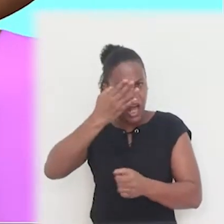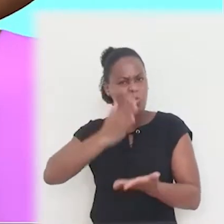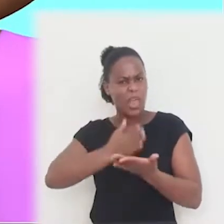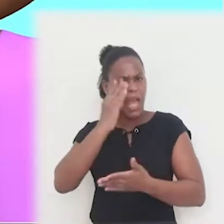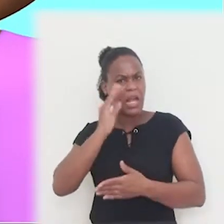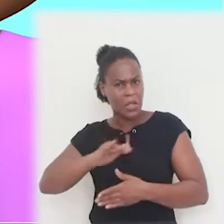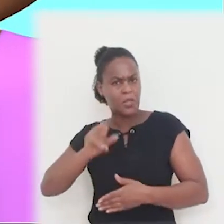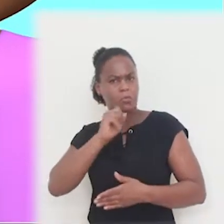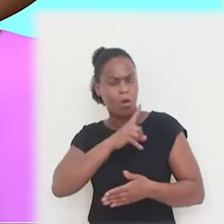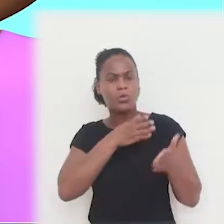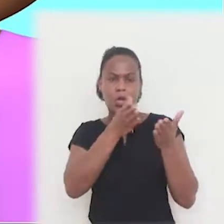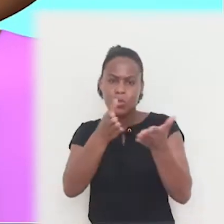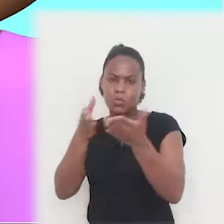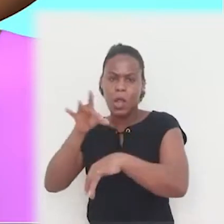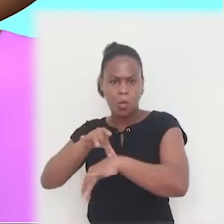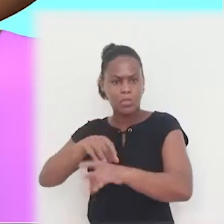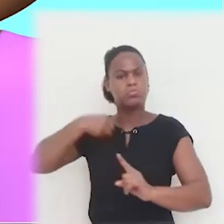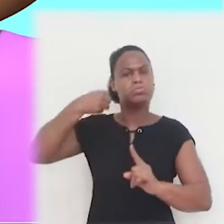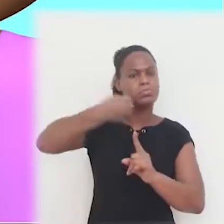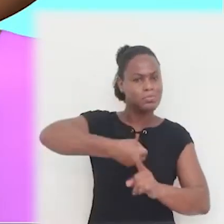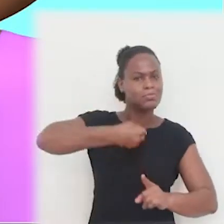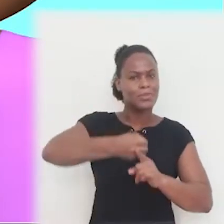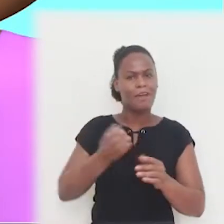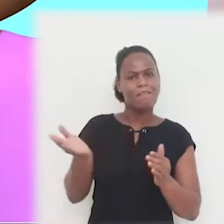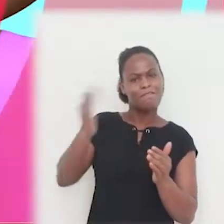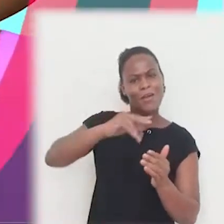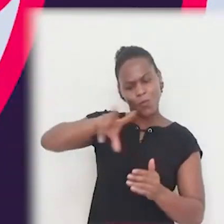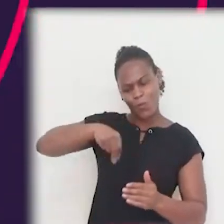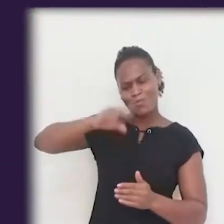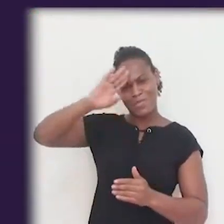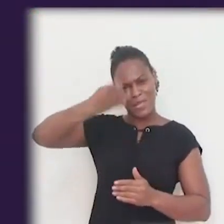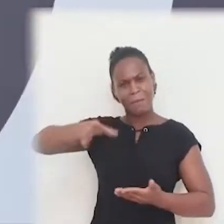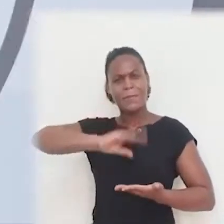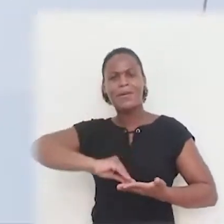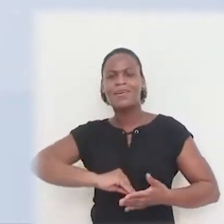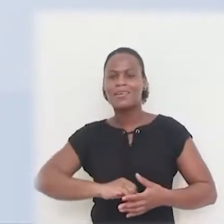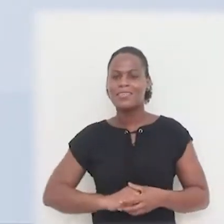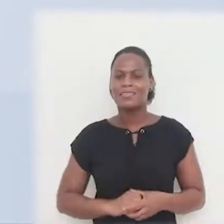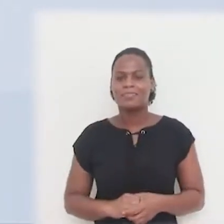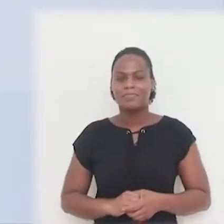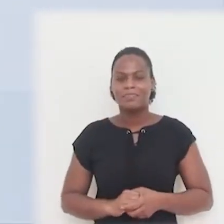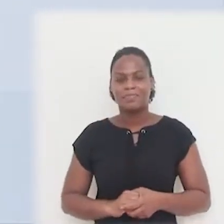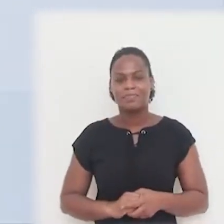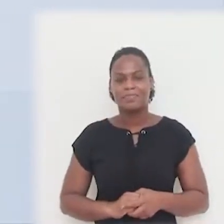que até as crianças podem ajudar a combater a doença vem conosco saber mais um